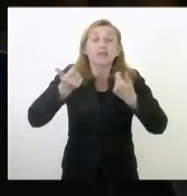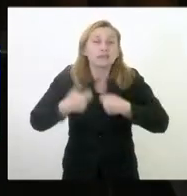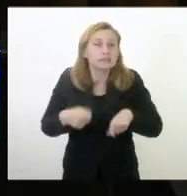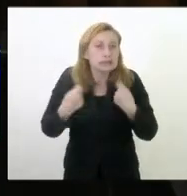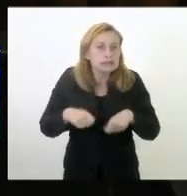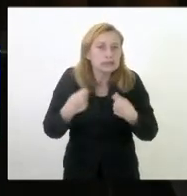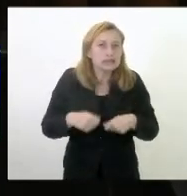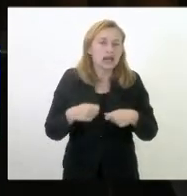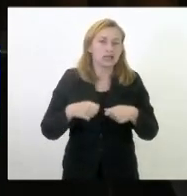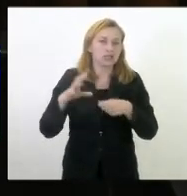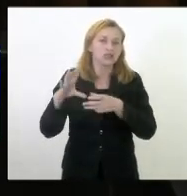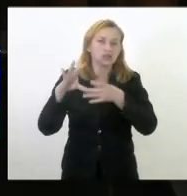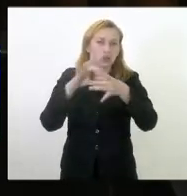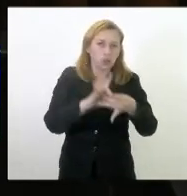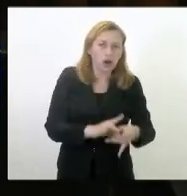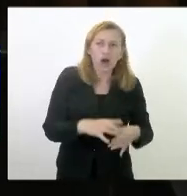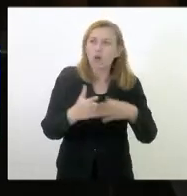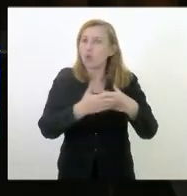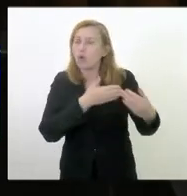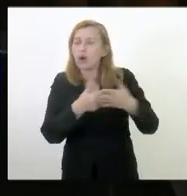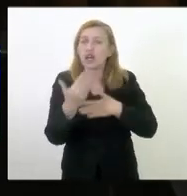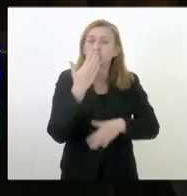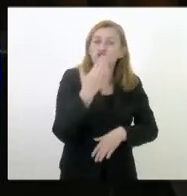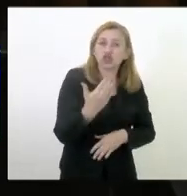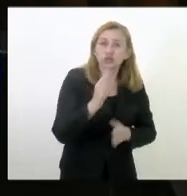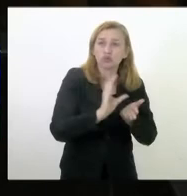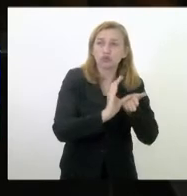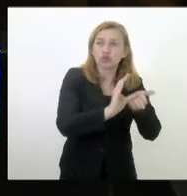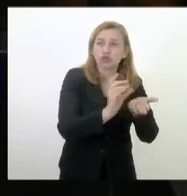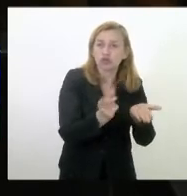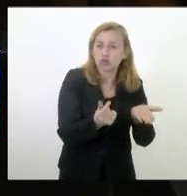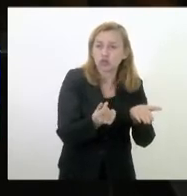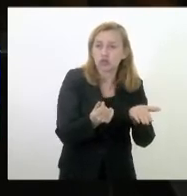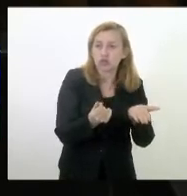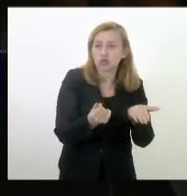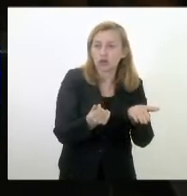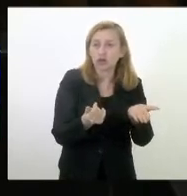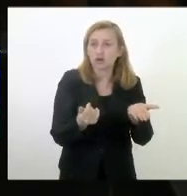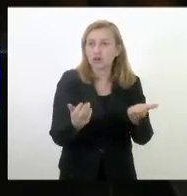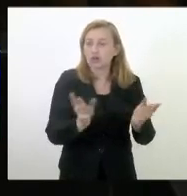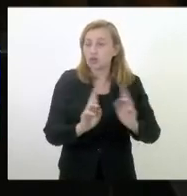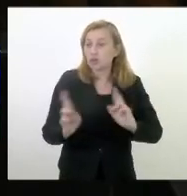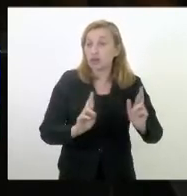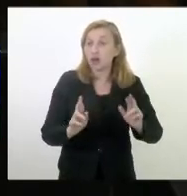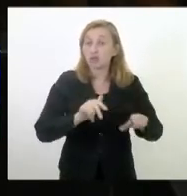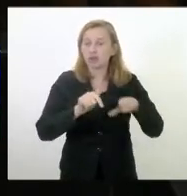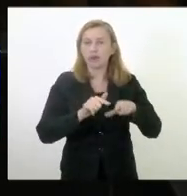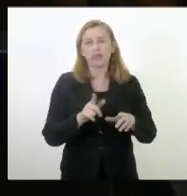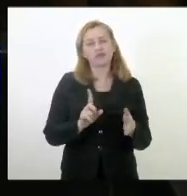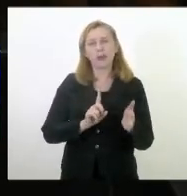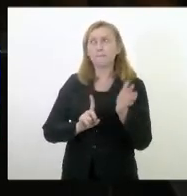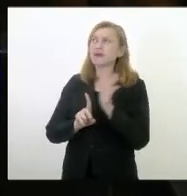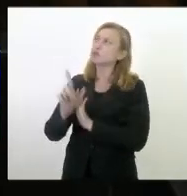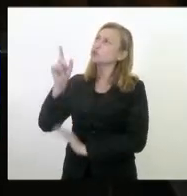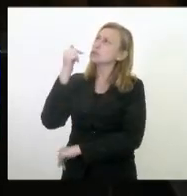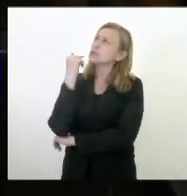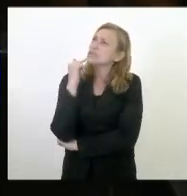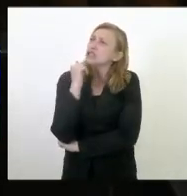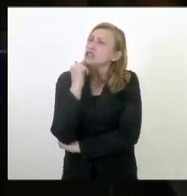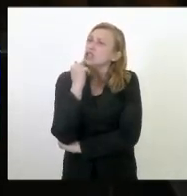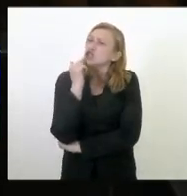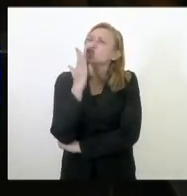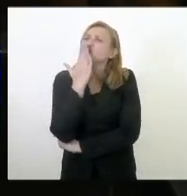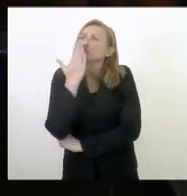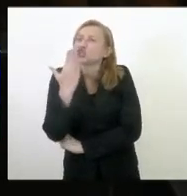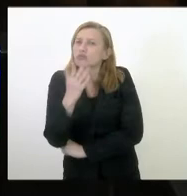necessidade de vincular qualquer tipo de auxílio emergencial ao trabalho. Mas a gente fica perguntando, que tipo de trabalho?